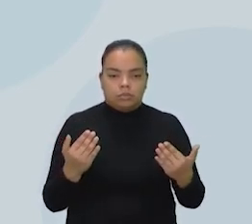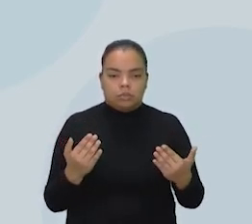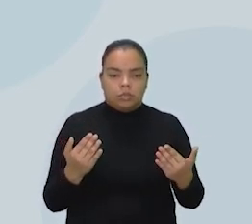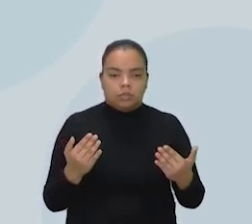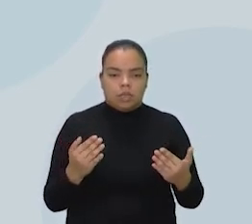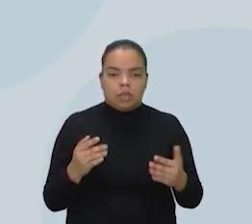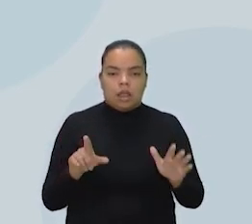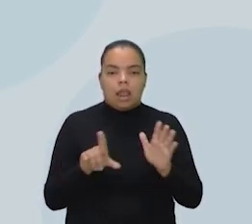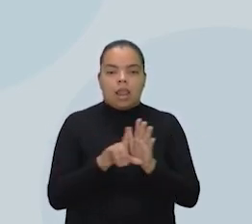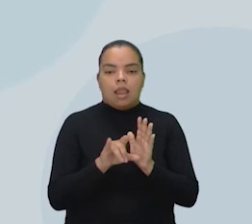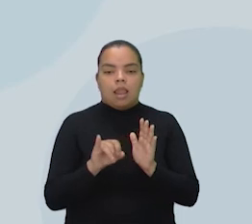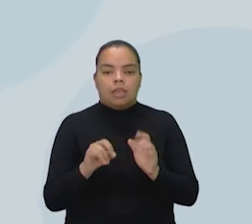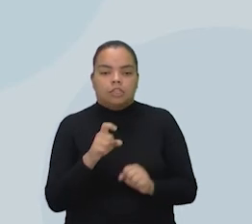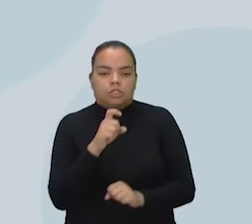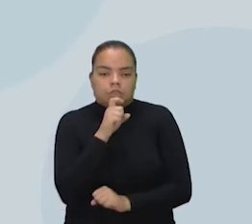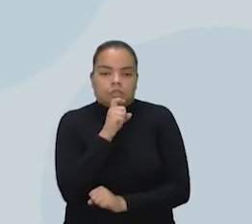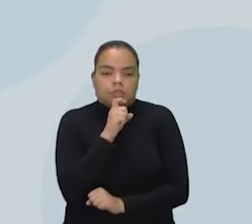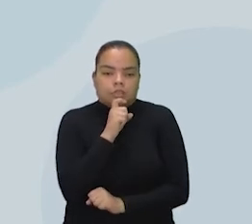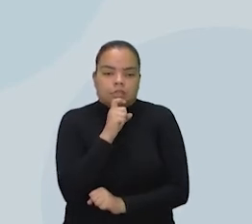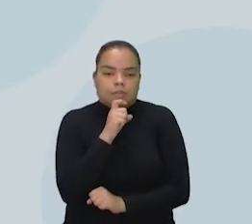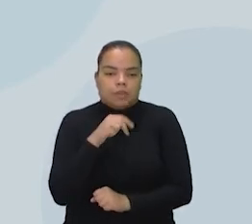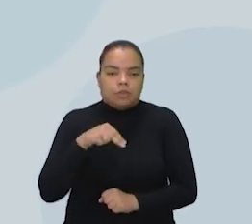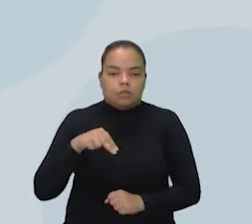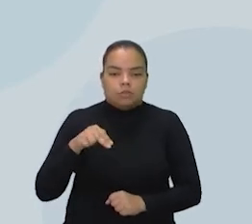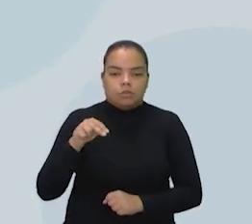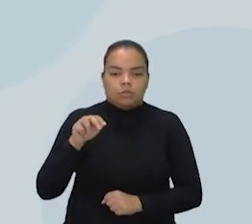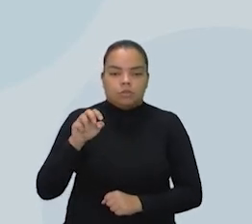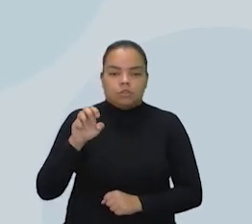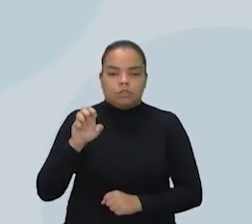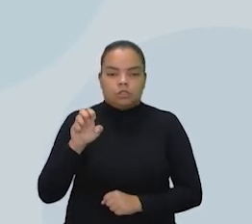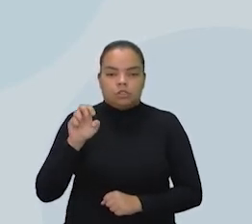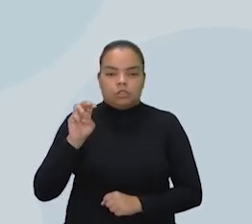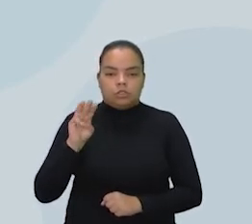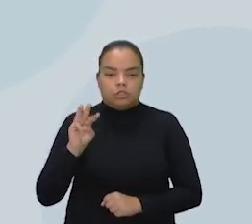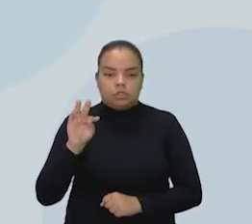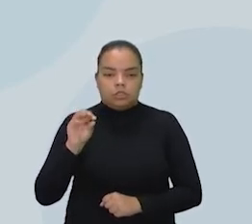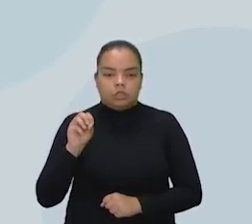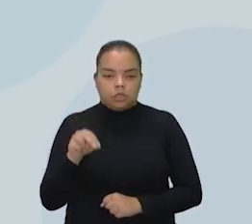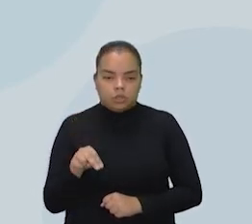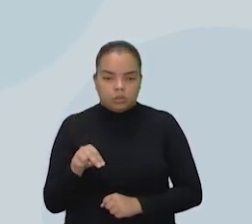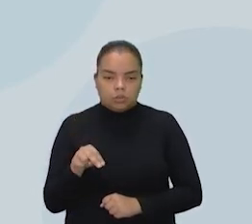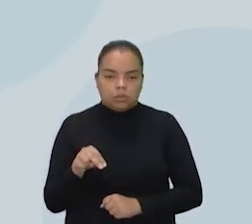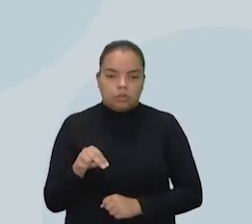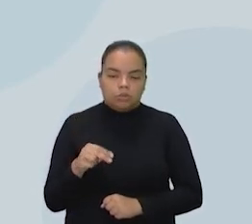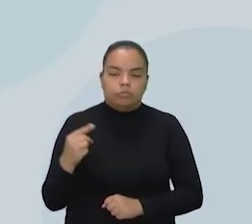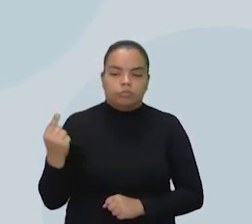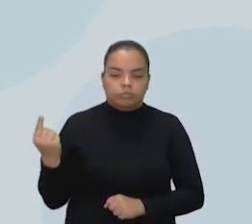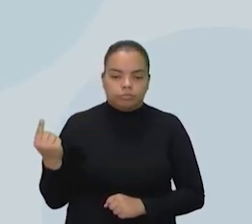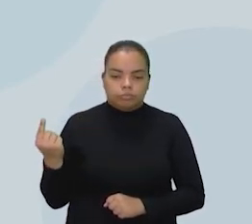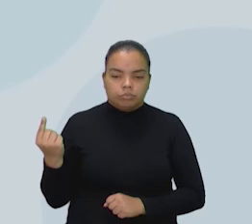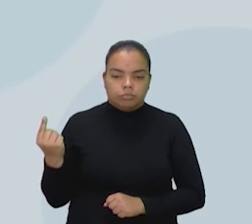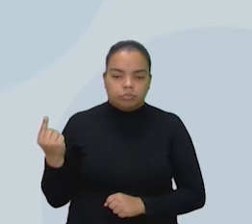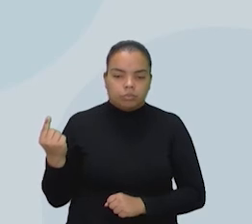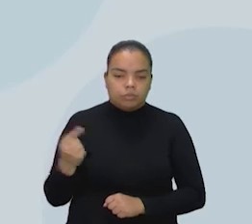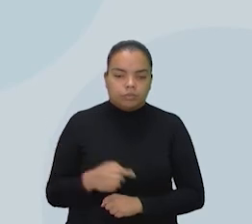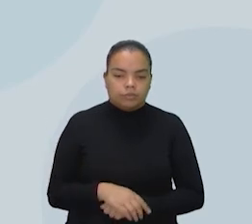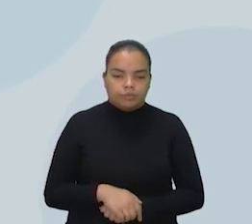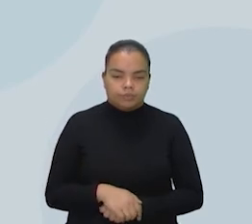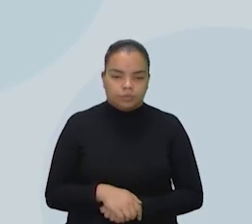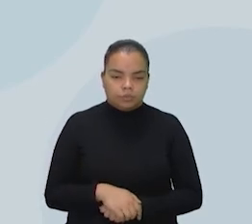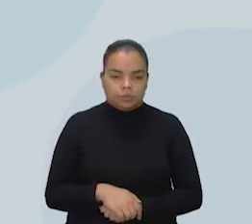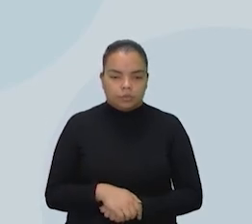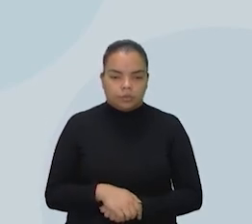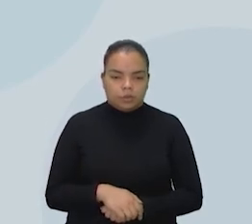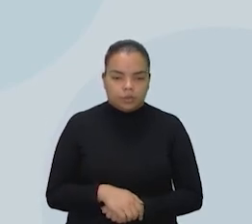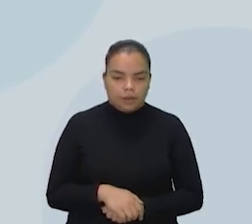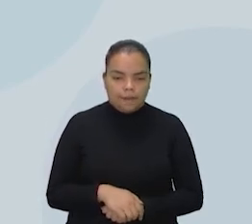como lei de resfriamento de Newton. Né? Isaac Newton escreveu várias coisas, uma delas também ele escreveu muitas coisas